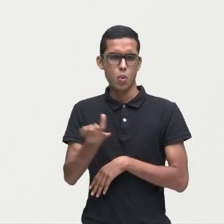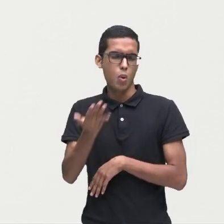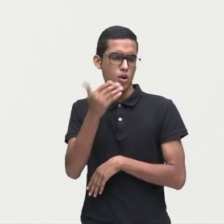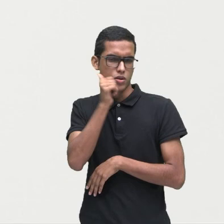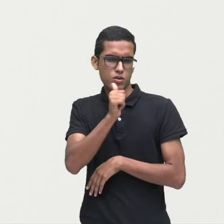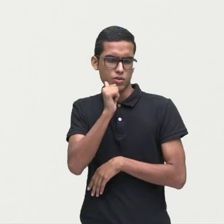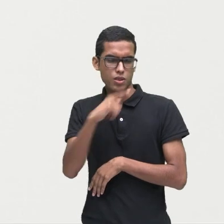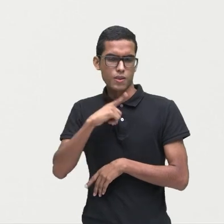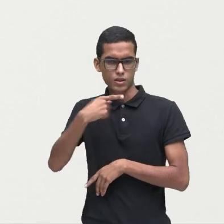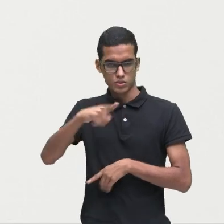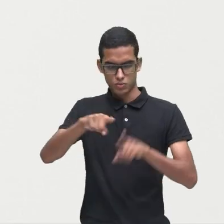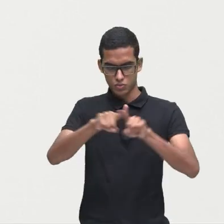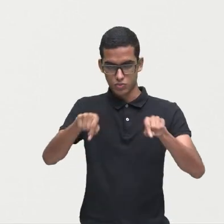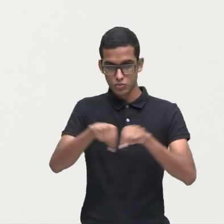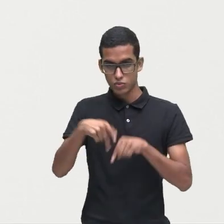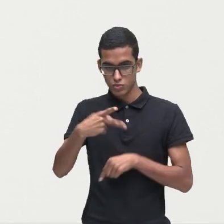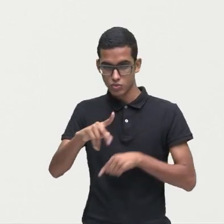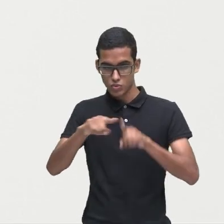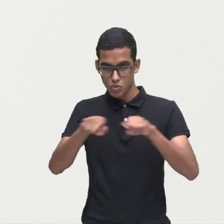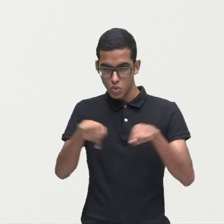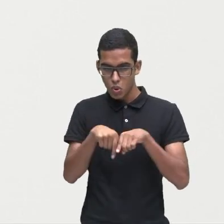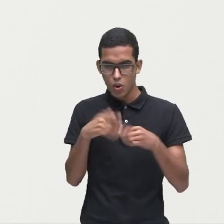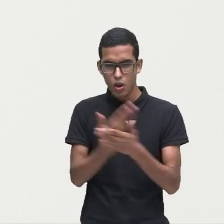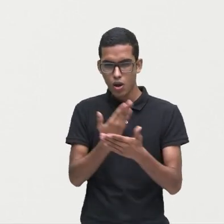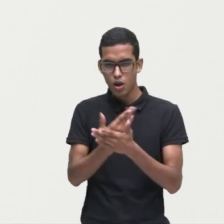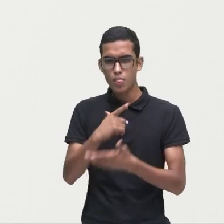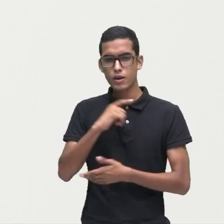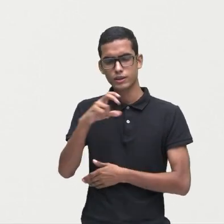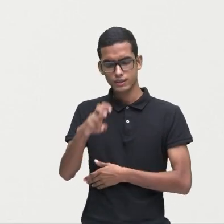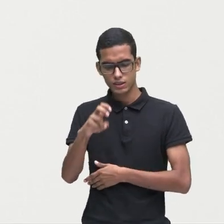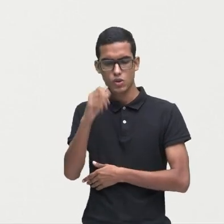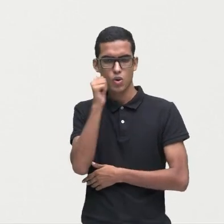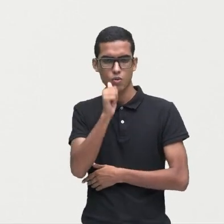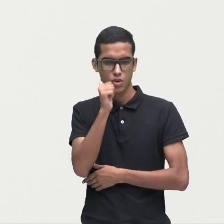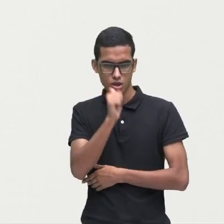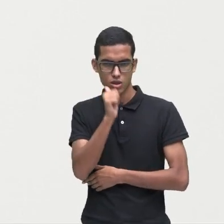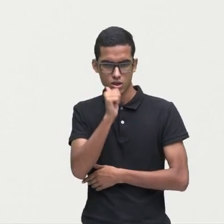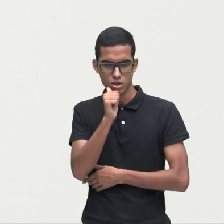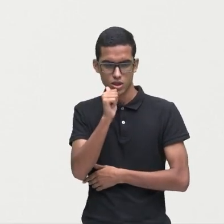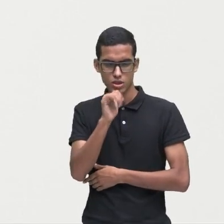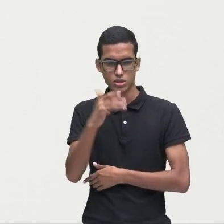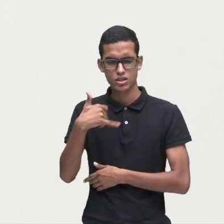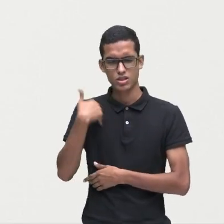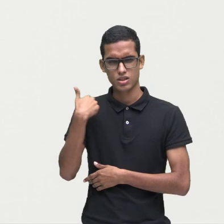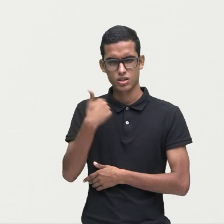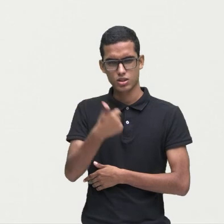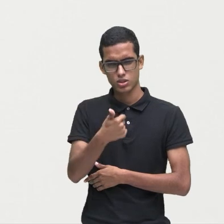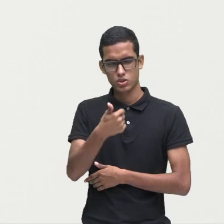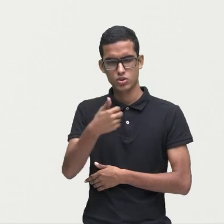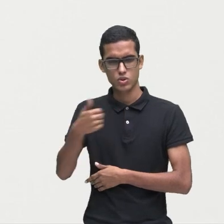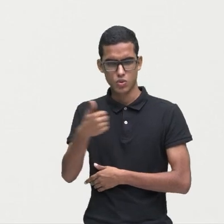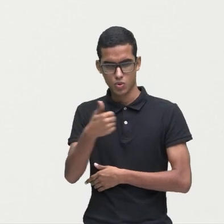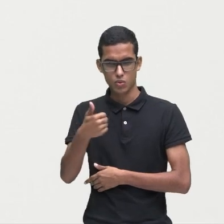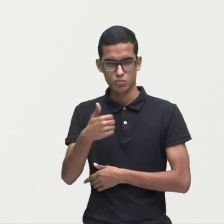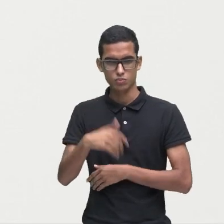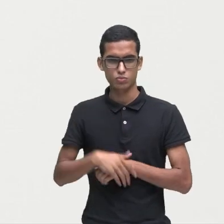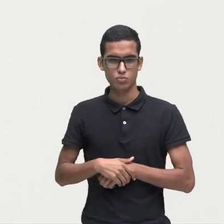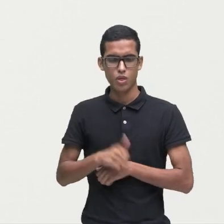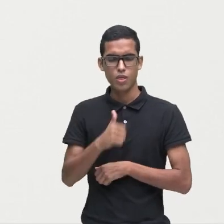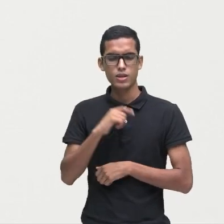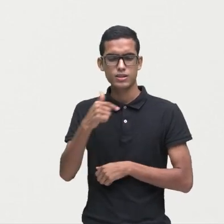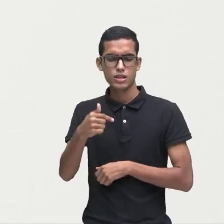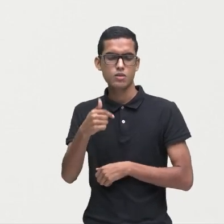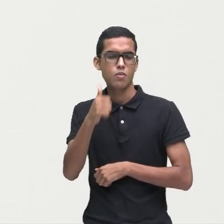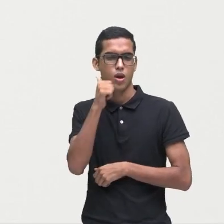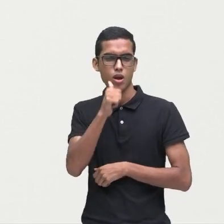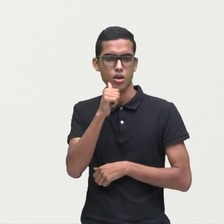sua sala? Tem 5 meninas de 11 anos na minha sala. E tem 7 meninas de 11 anos, de 13 anos na minha sala. Você pode